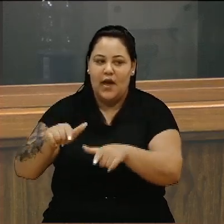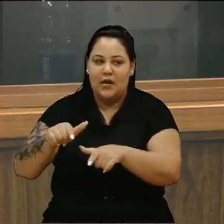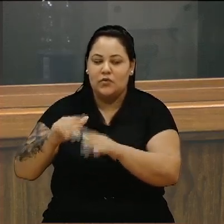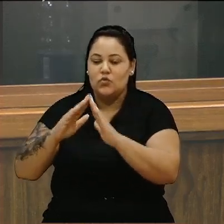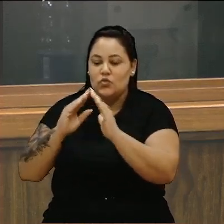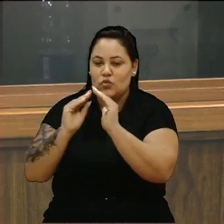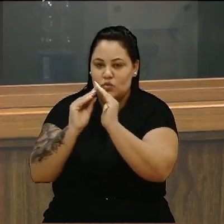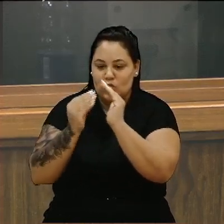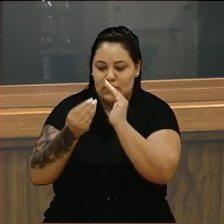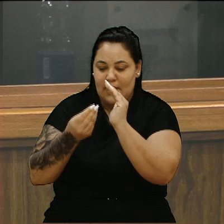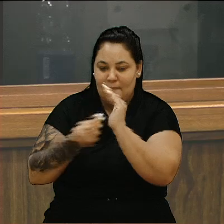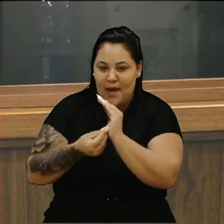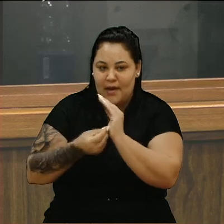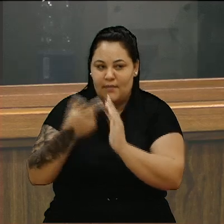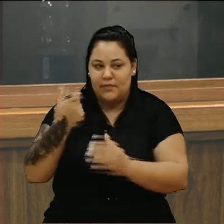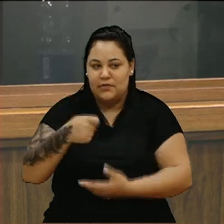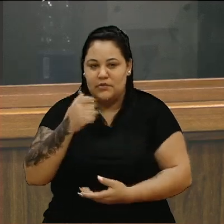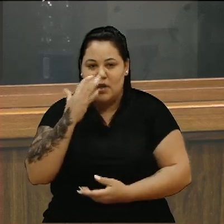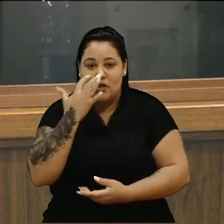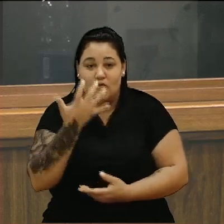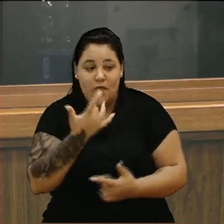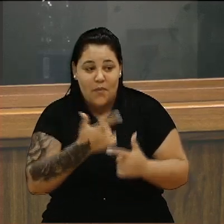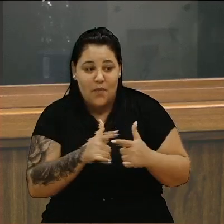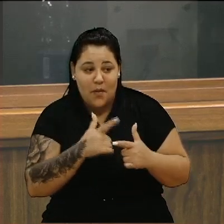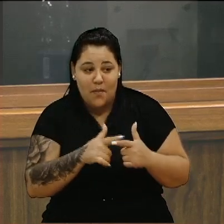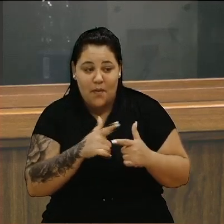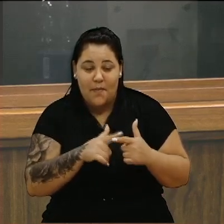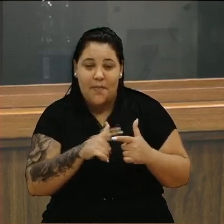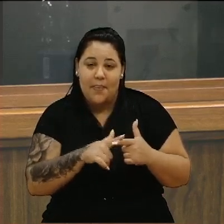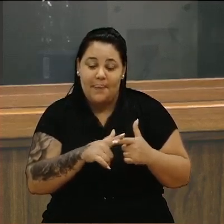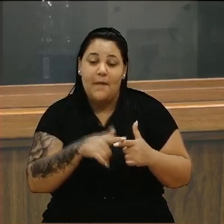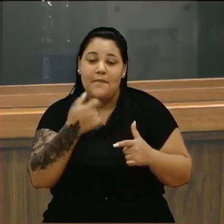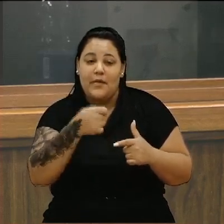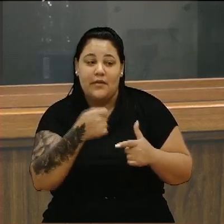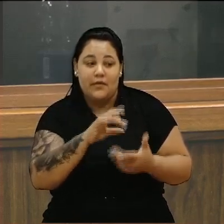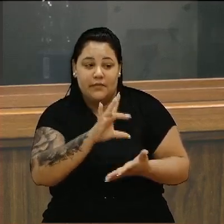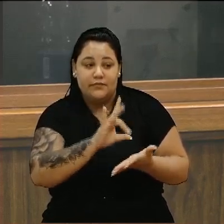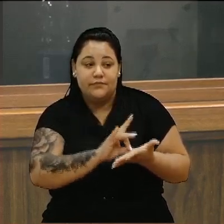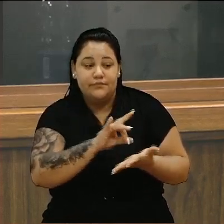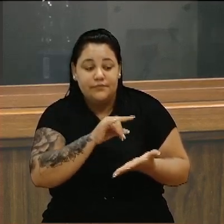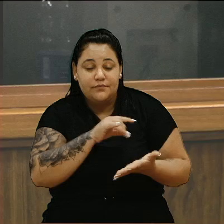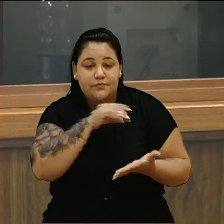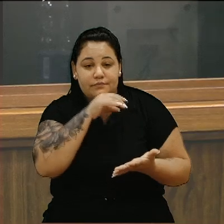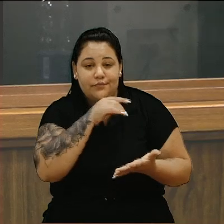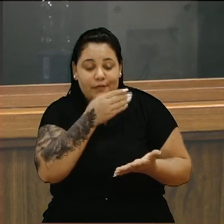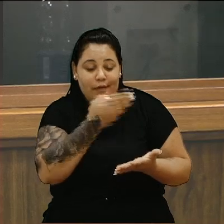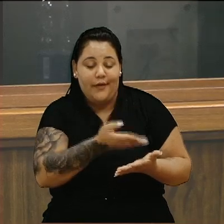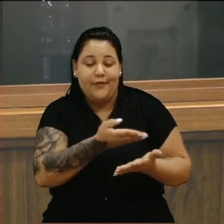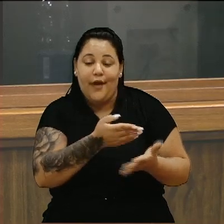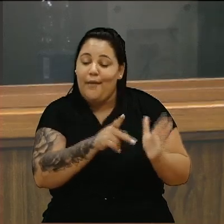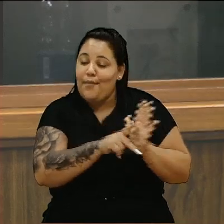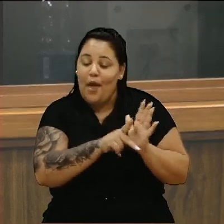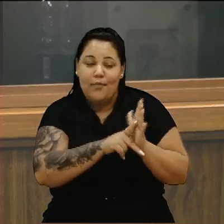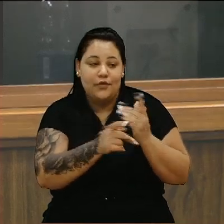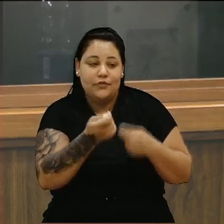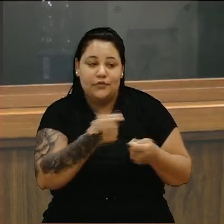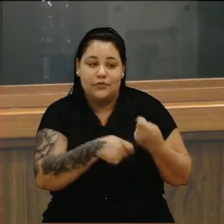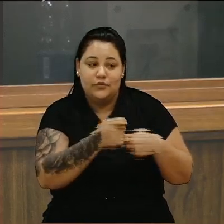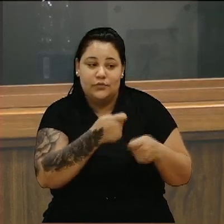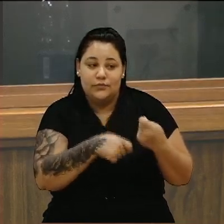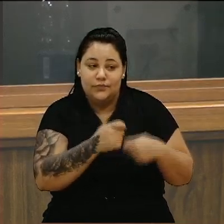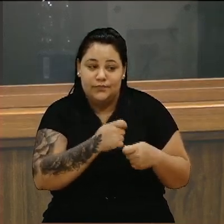precisa resolver um problema lá, o SAMAI diz só se for regularizado. Então, a própria administração não tem uma